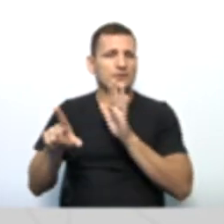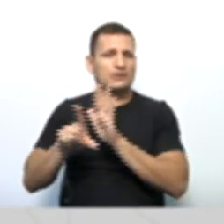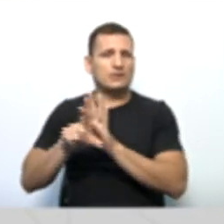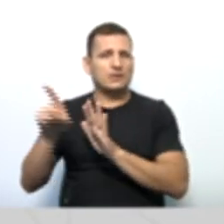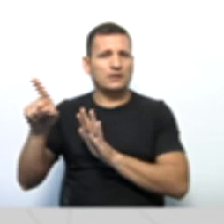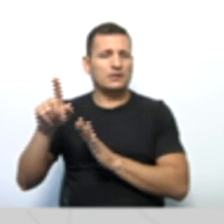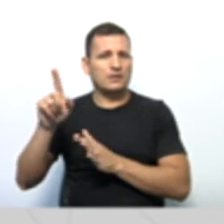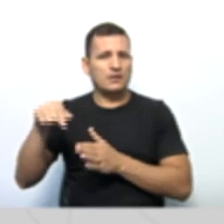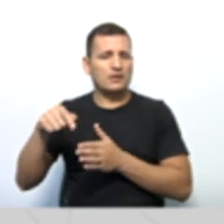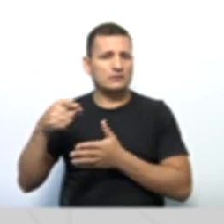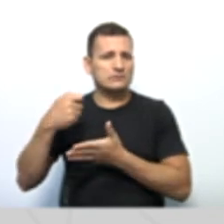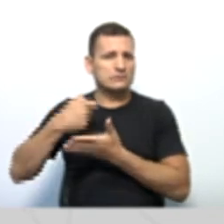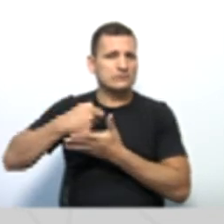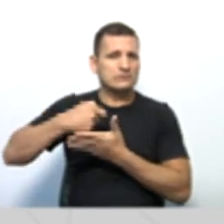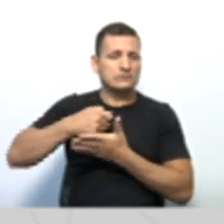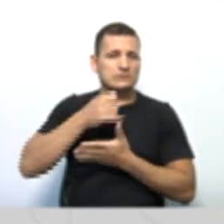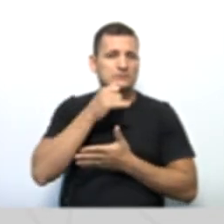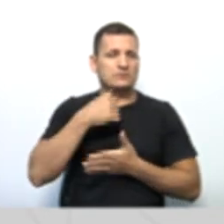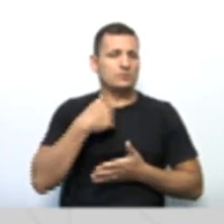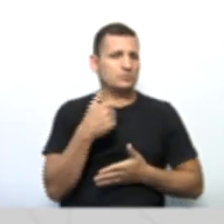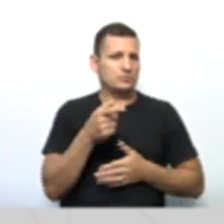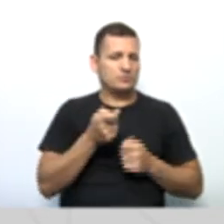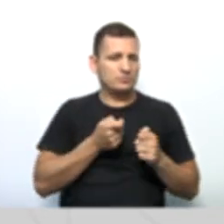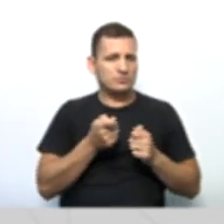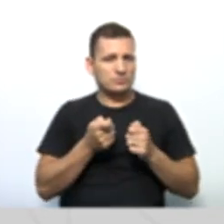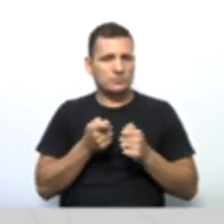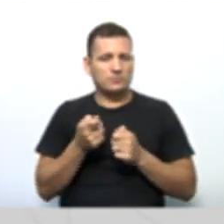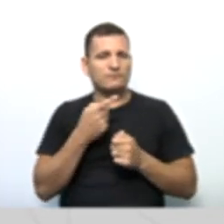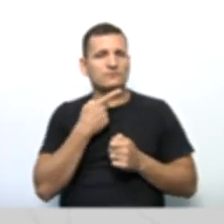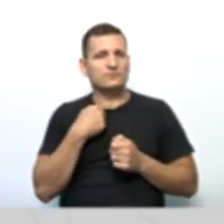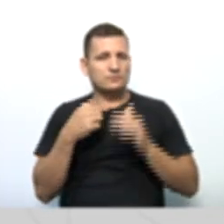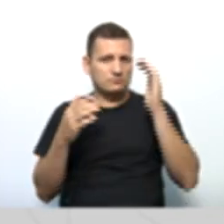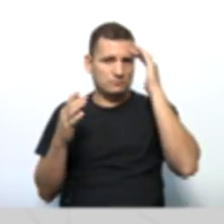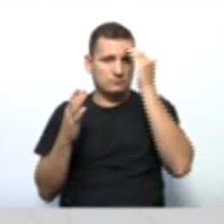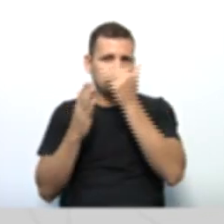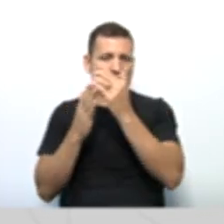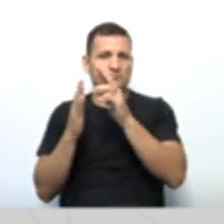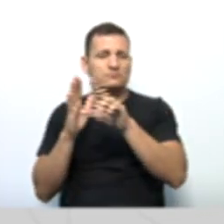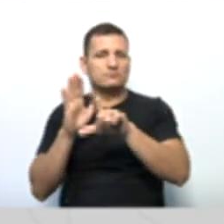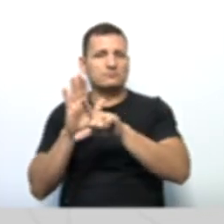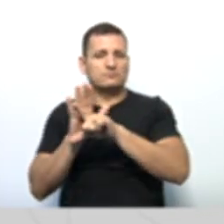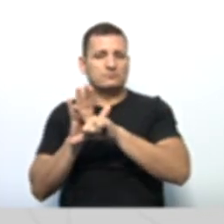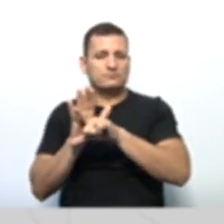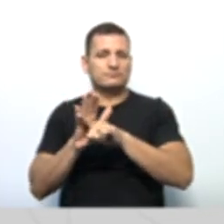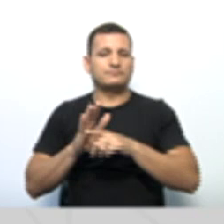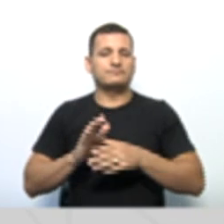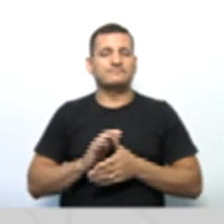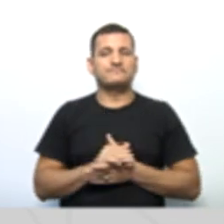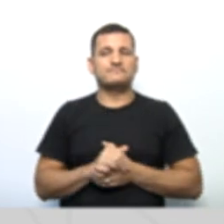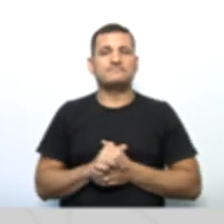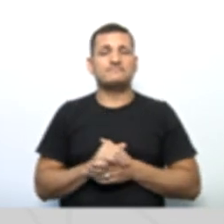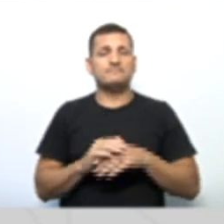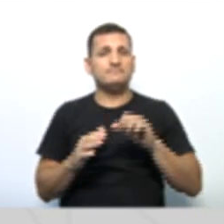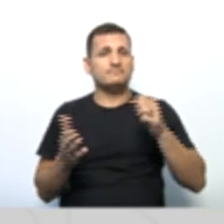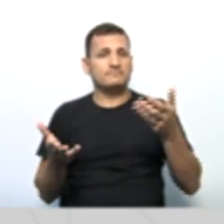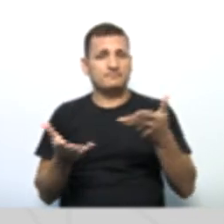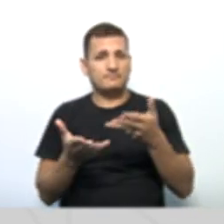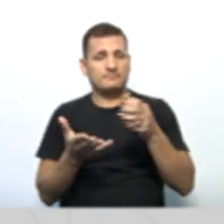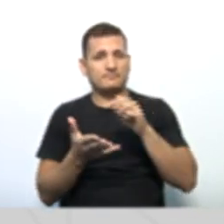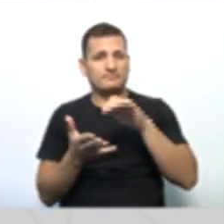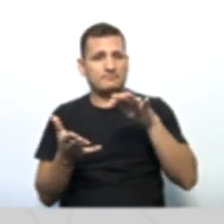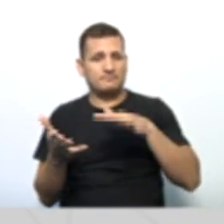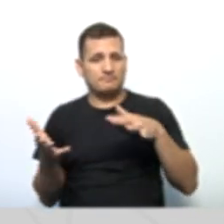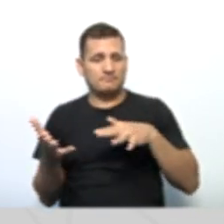eu não compreendo e não educo a minha boa vontade a cumprir essa lei. Então, essa foi a nossa atividade de hoje. Estava